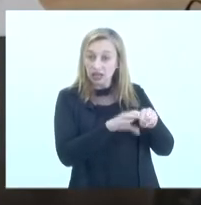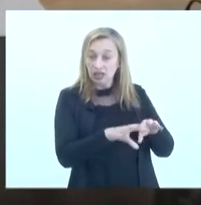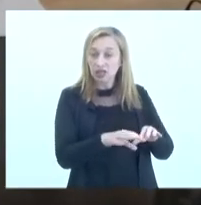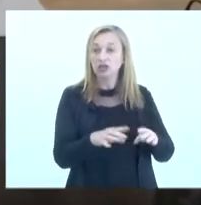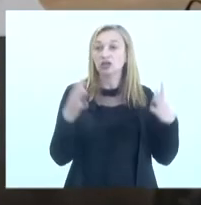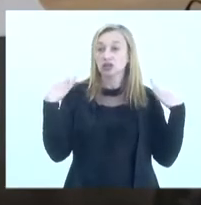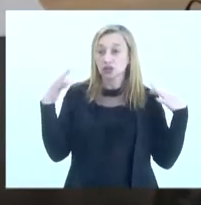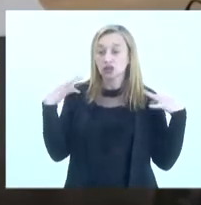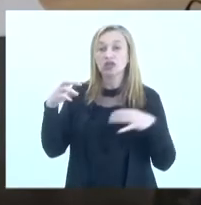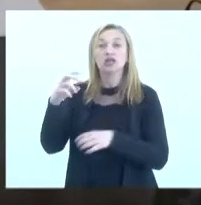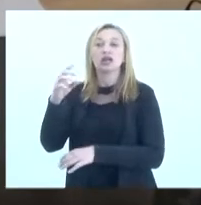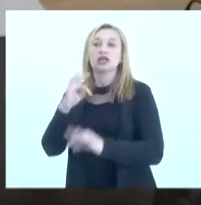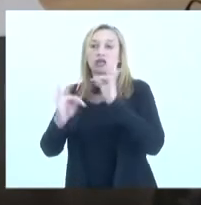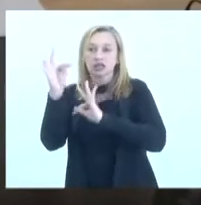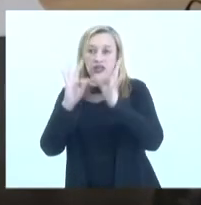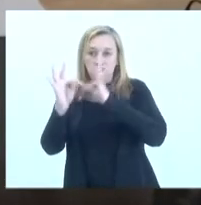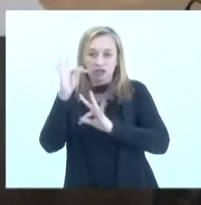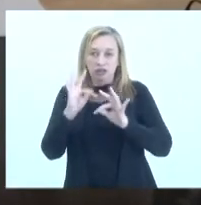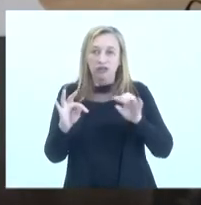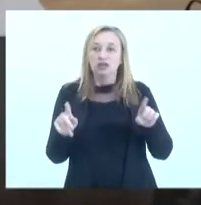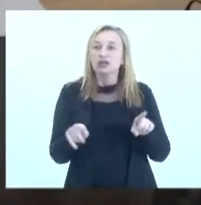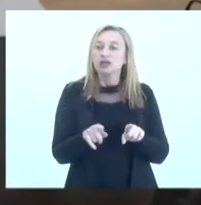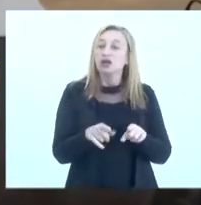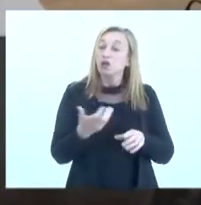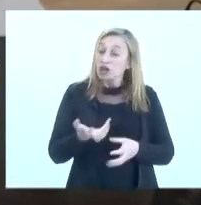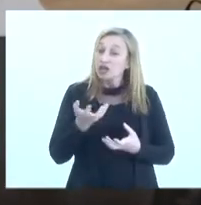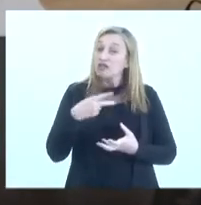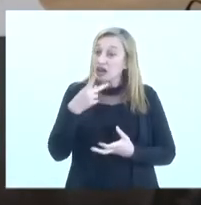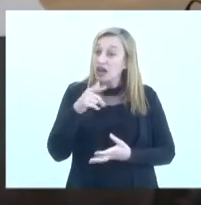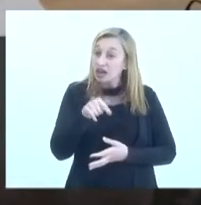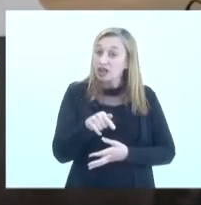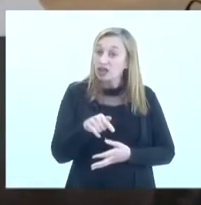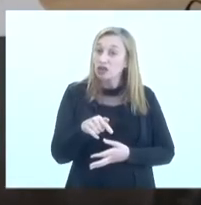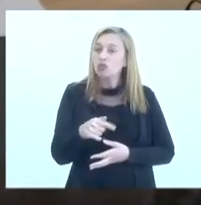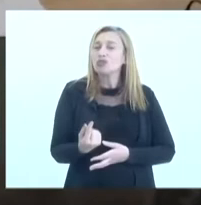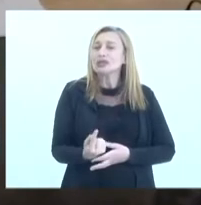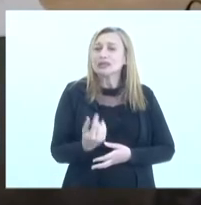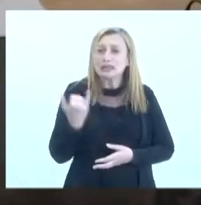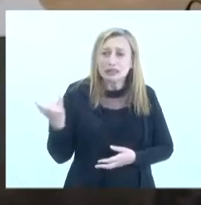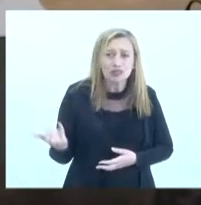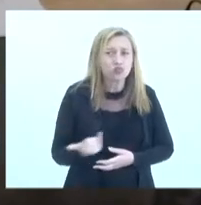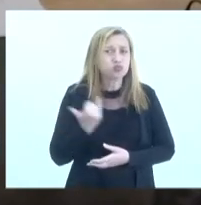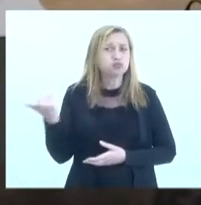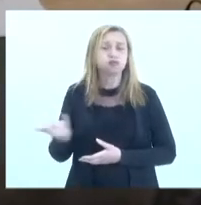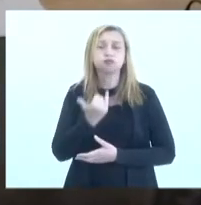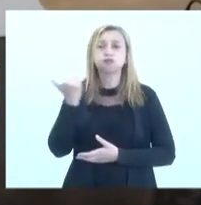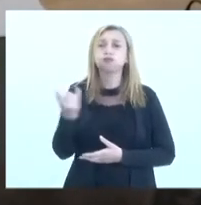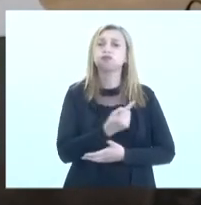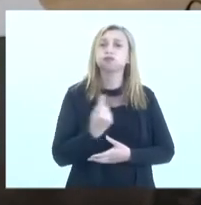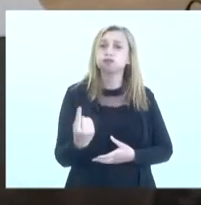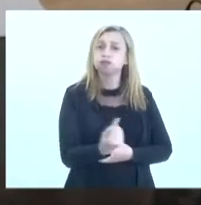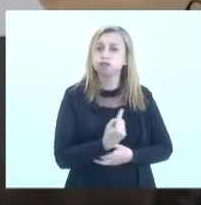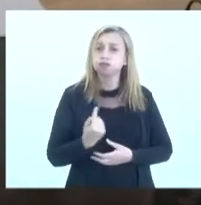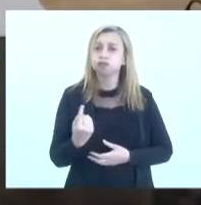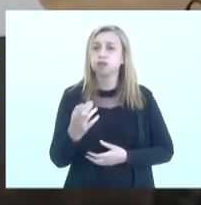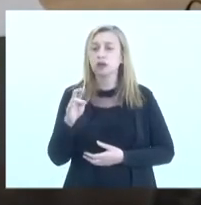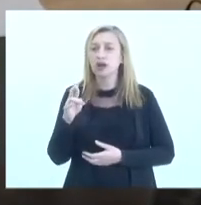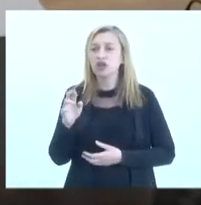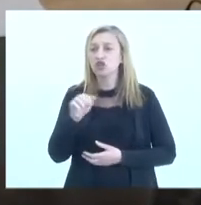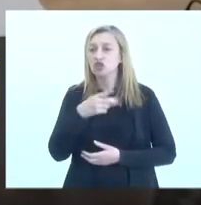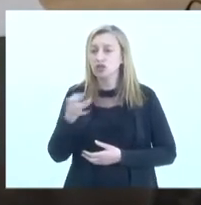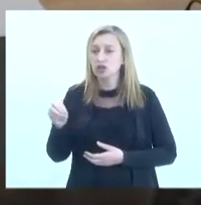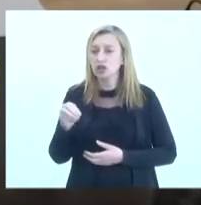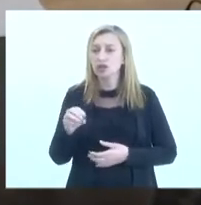turismo, do eixo tecnologia, mas eu queria destacar aqui uma que é muito importante para a nossa região, que é essa